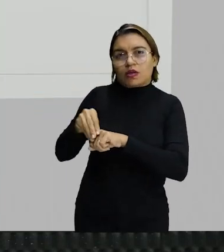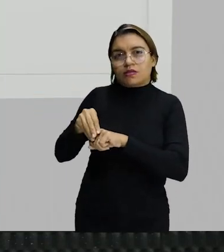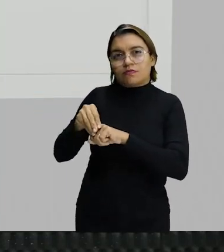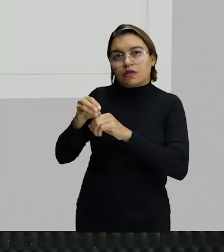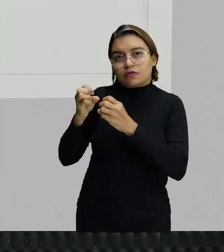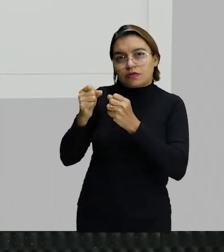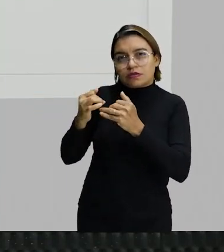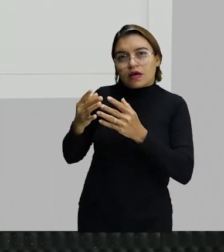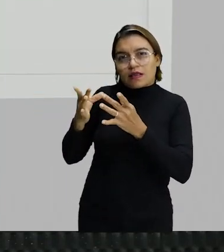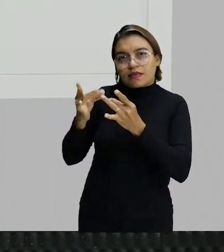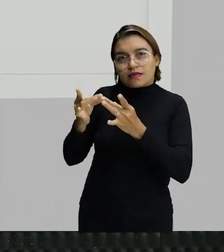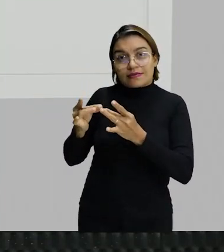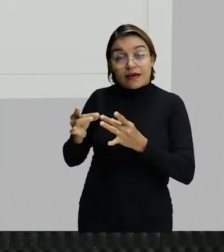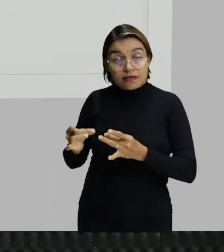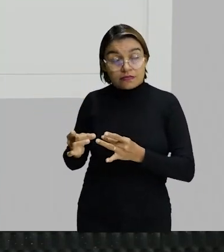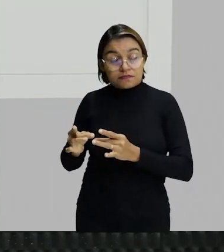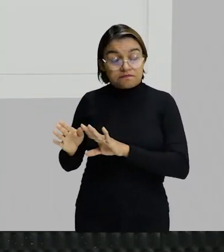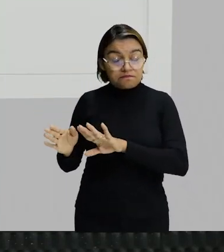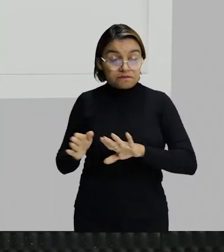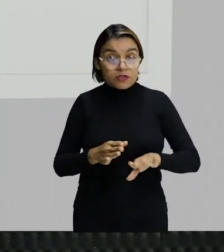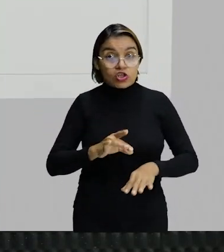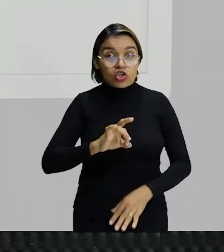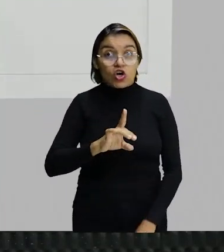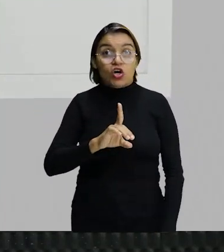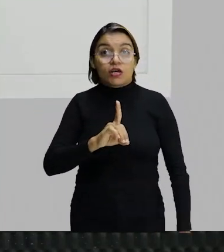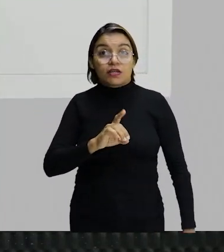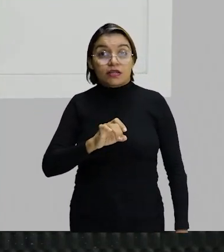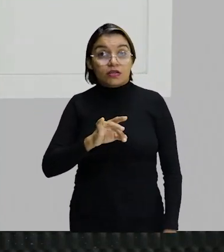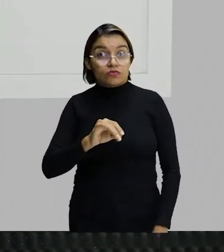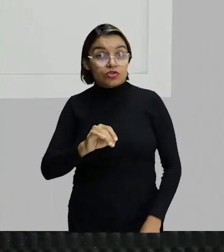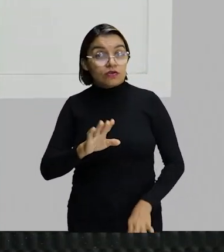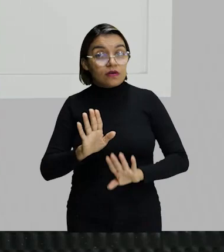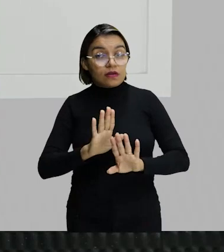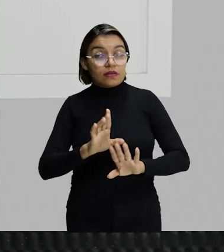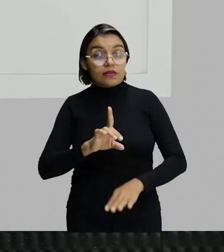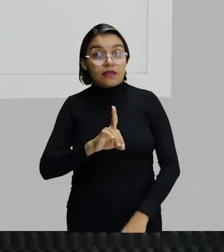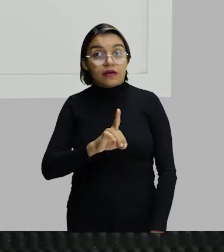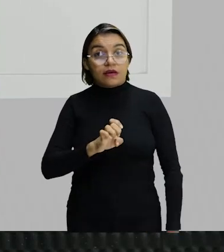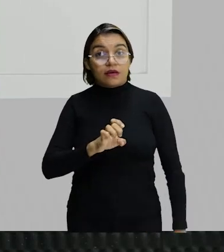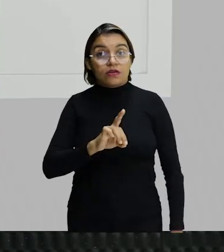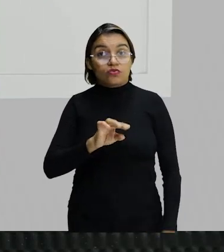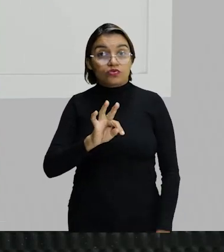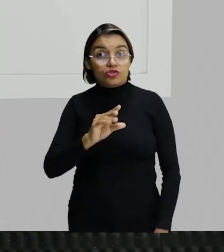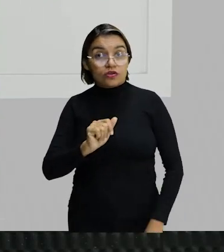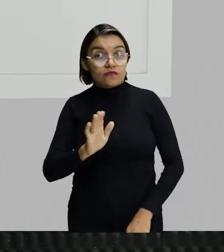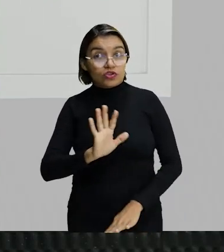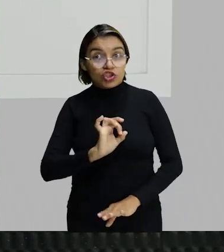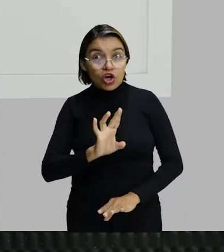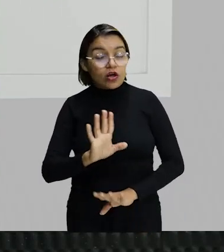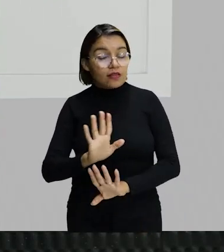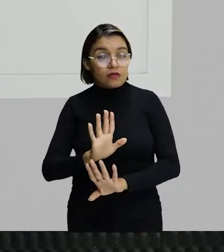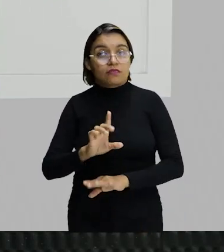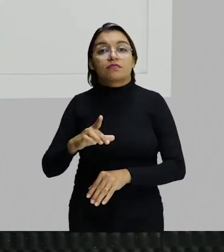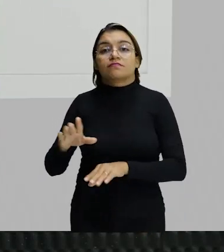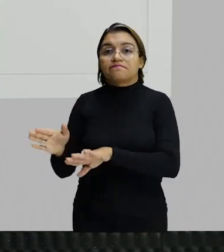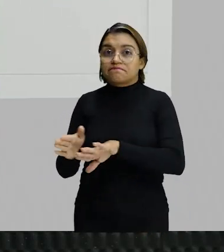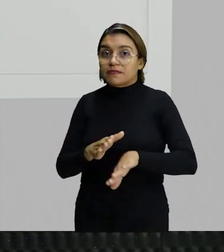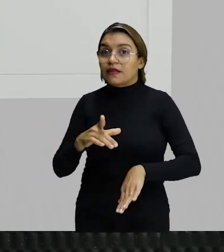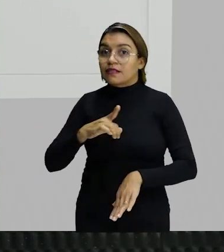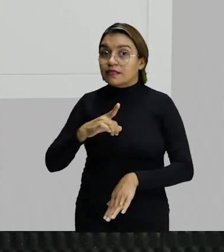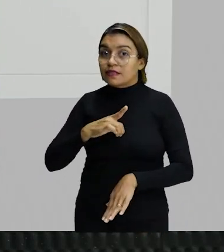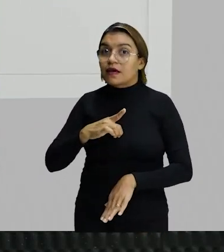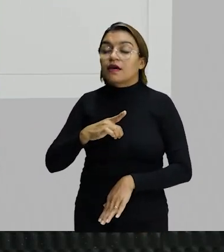o silogismo dedutivo, eu tenho o silogismo indutivo também, olha. O